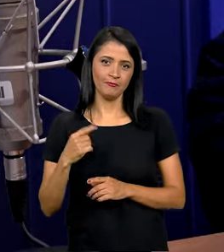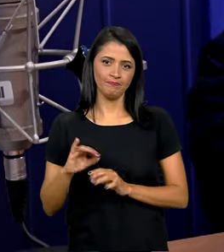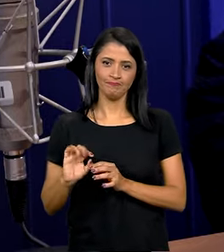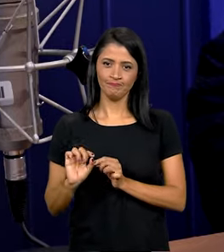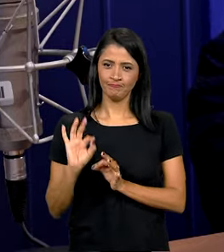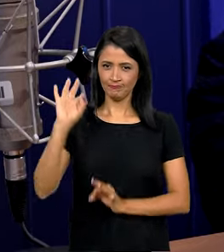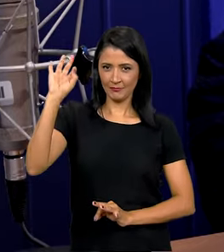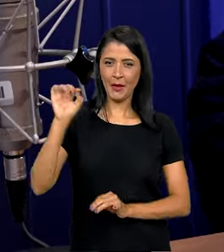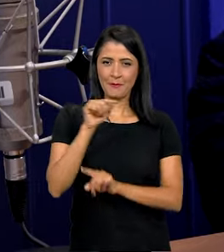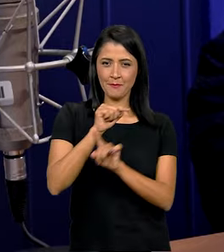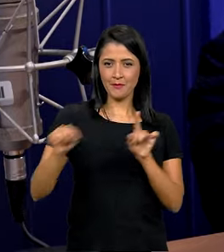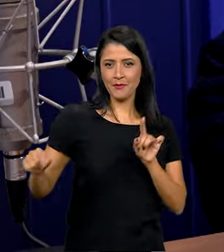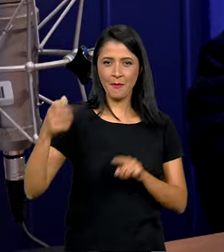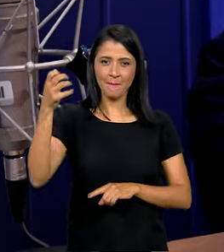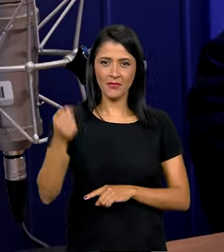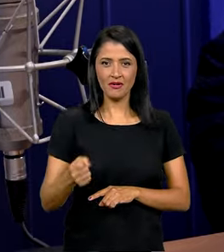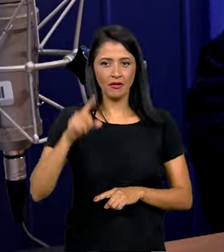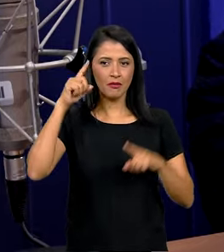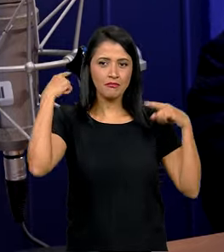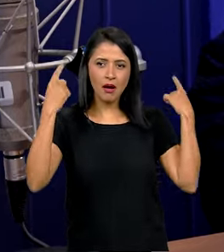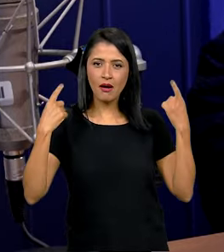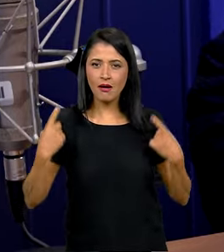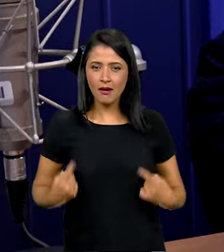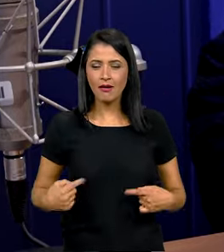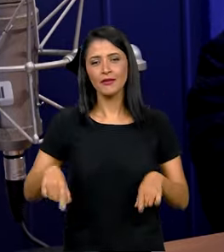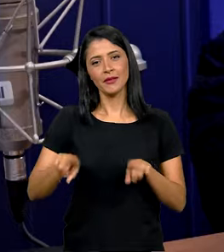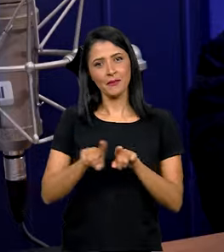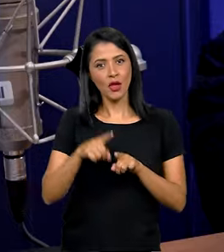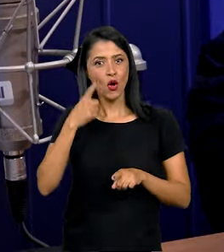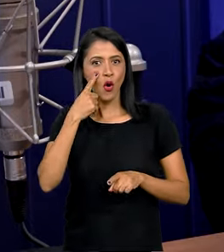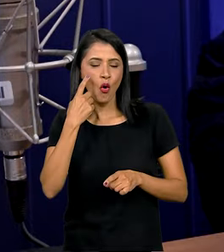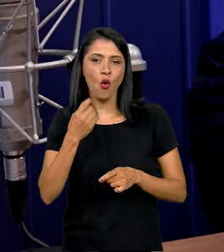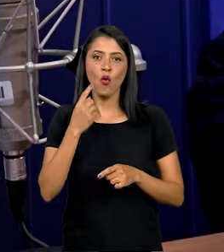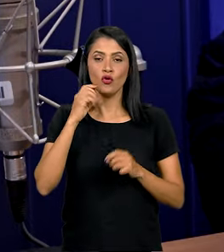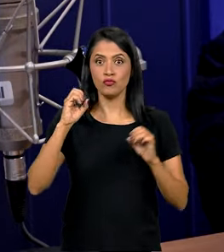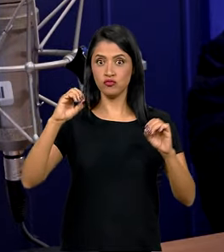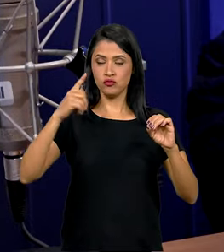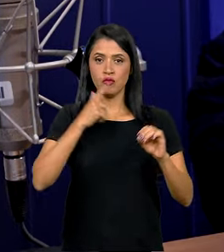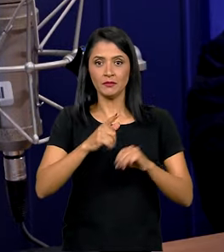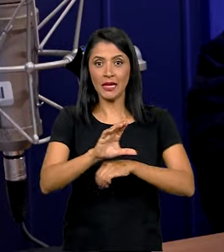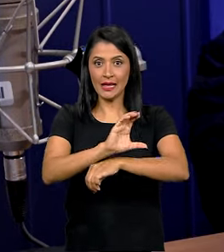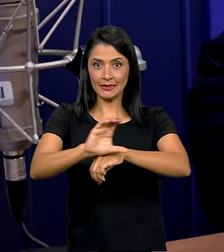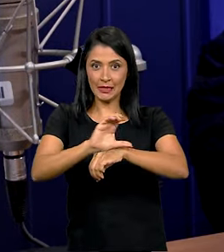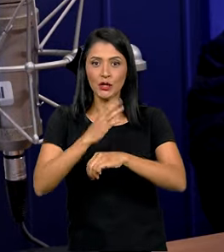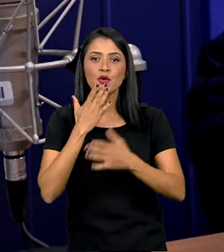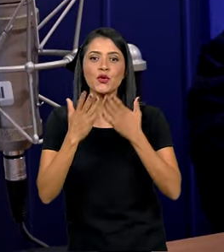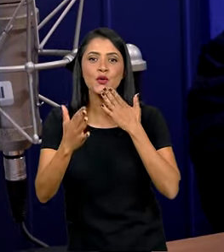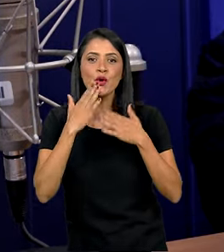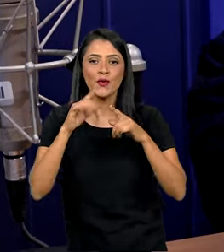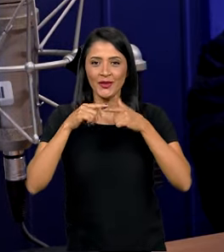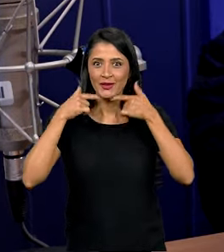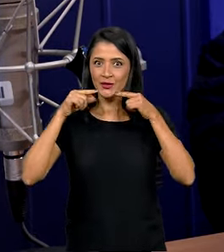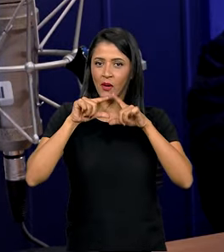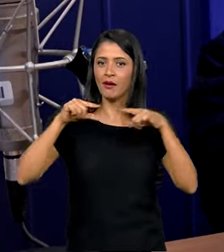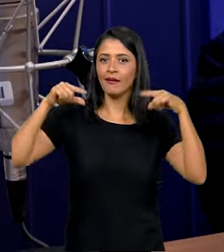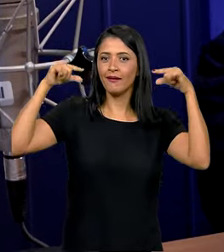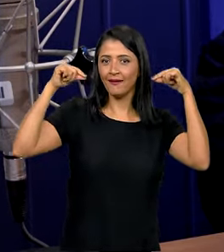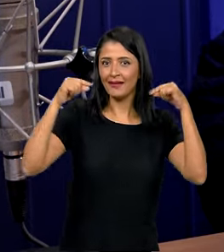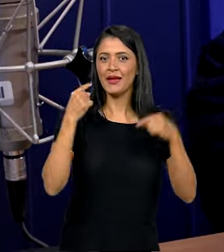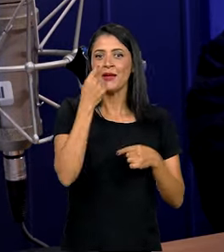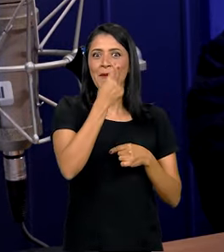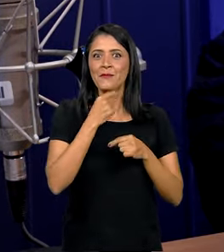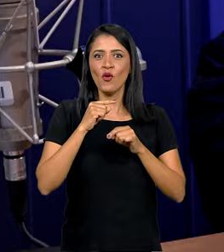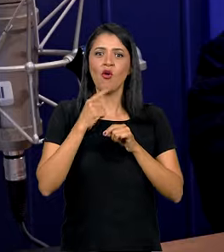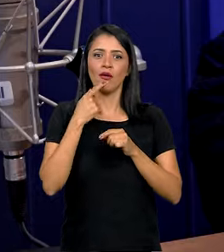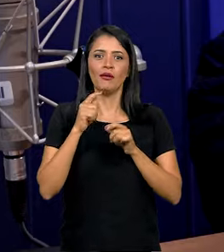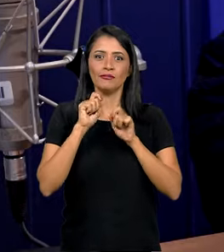estatura média Branca cabelos cacheados olhos abendo castanhos o sorriso largo uma